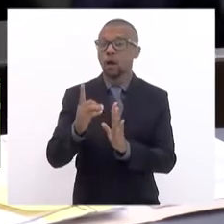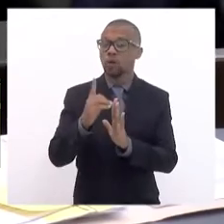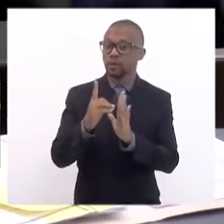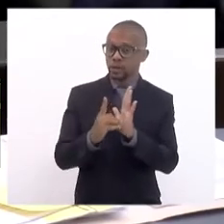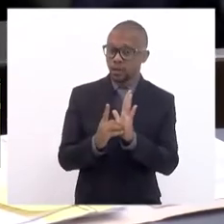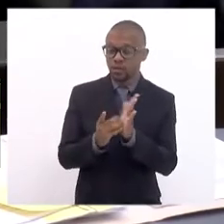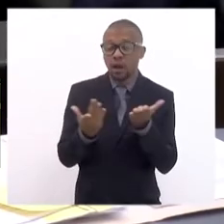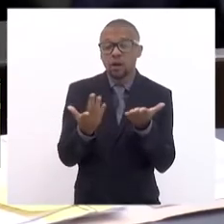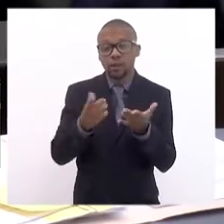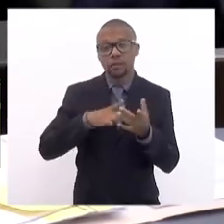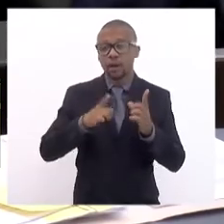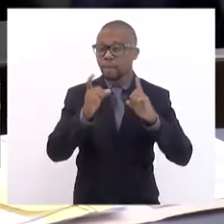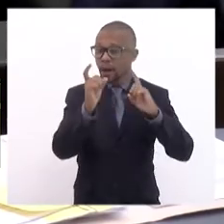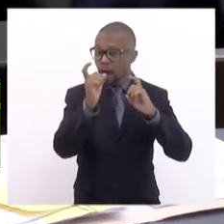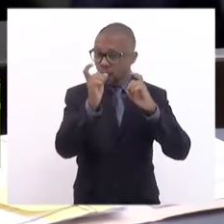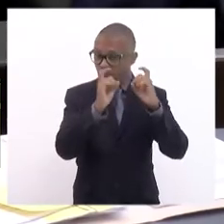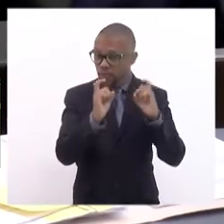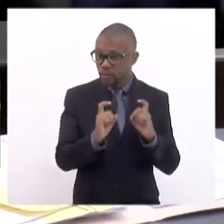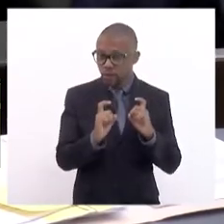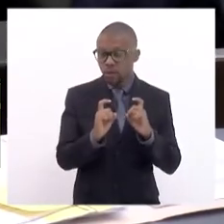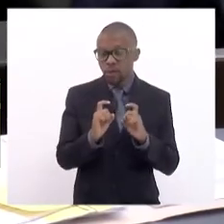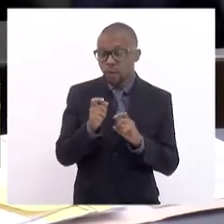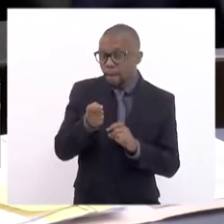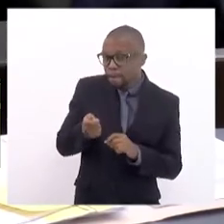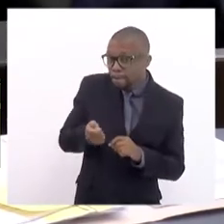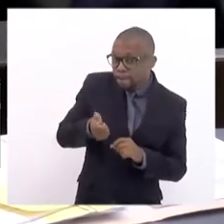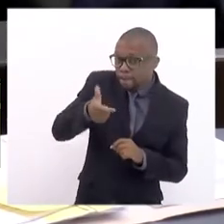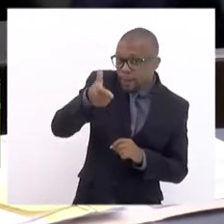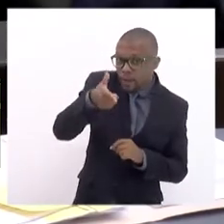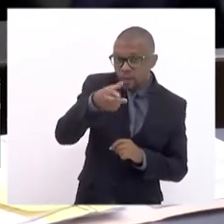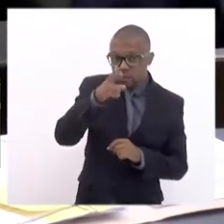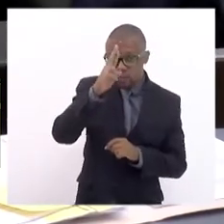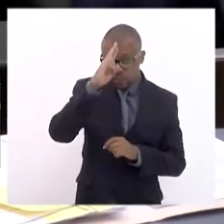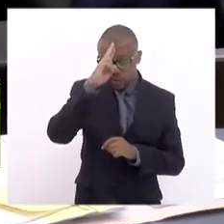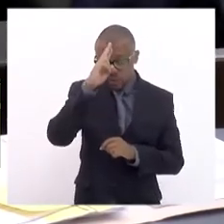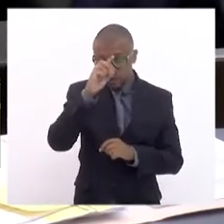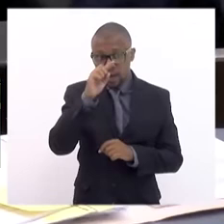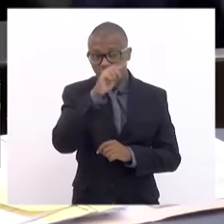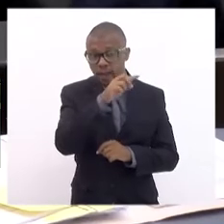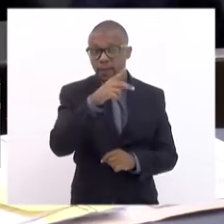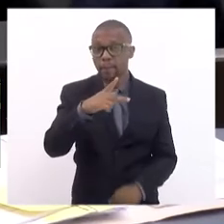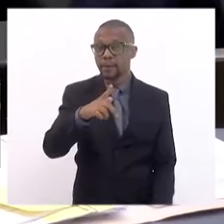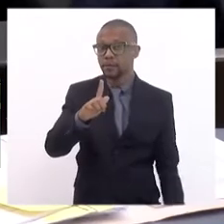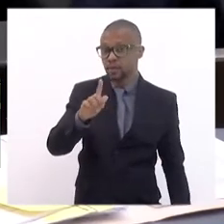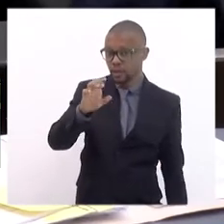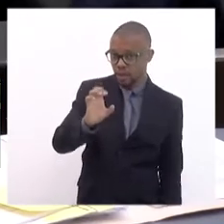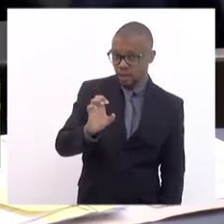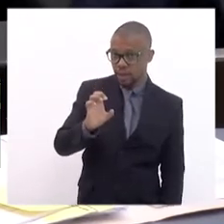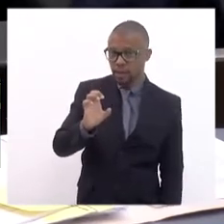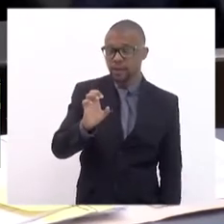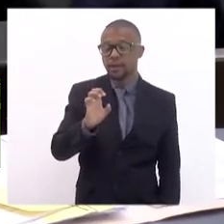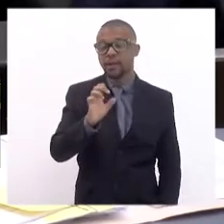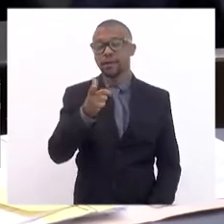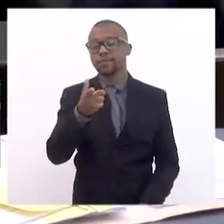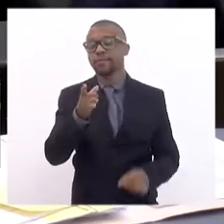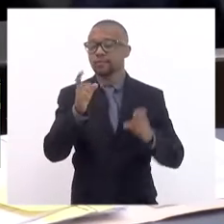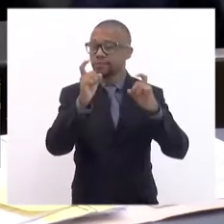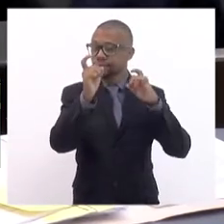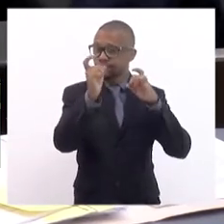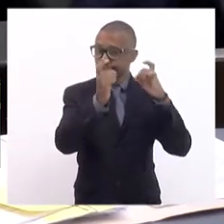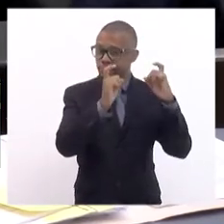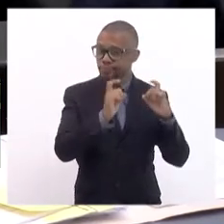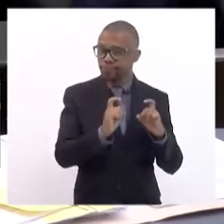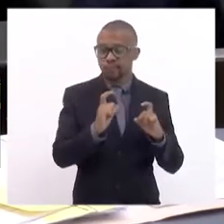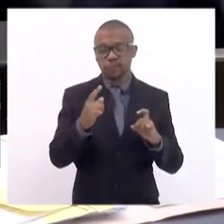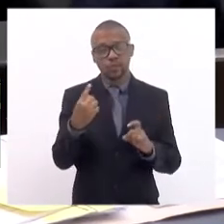reunião agora, até daqui a pouco vou pedir licença, ao meio-dia, lá na Procuradoria, para dar um